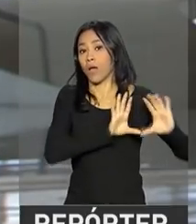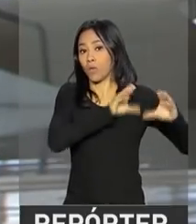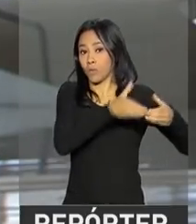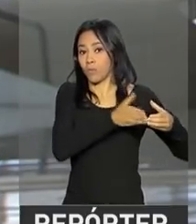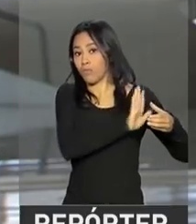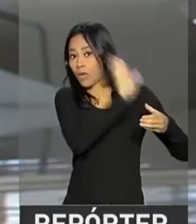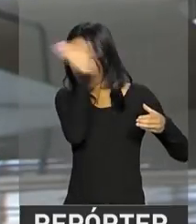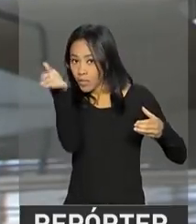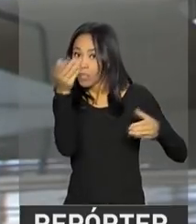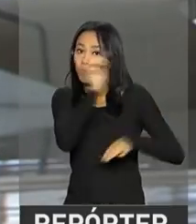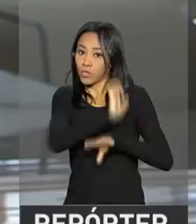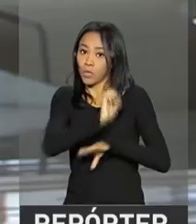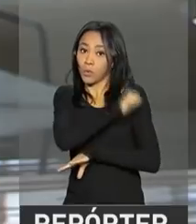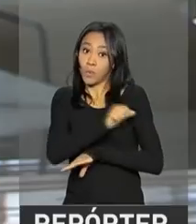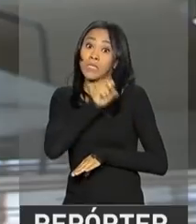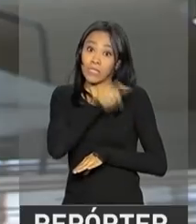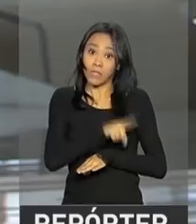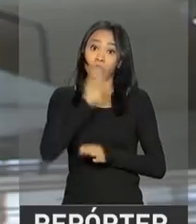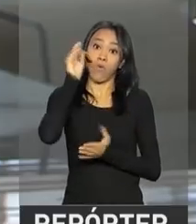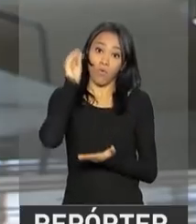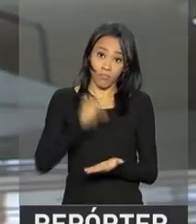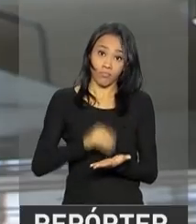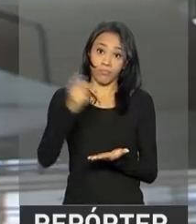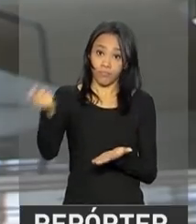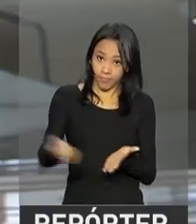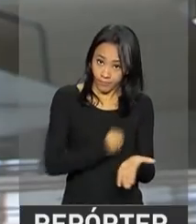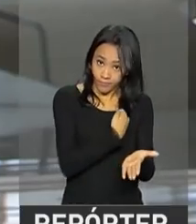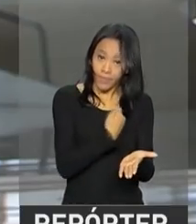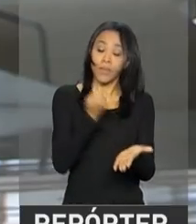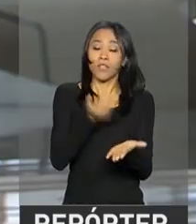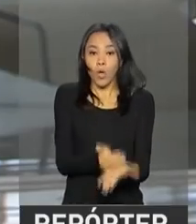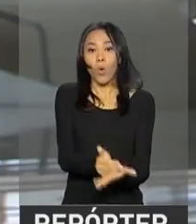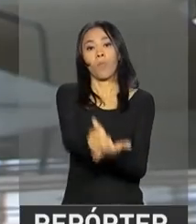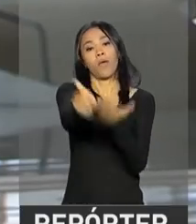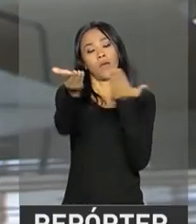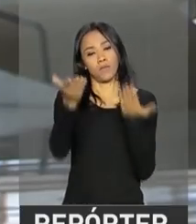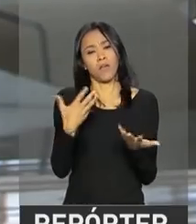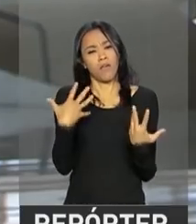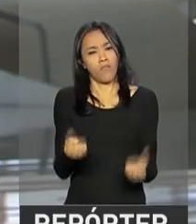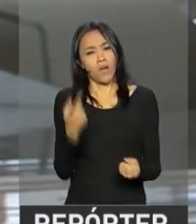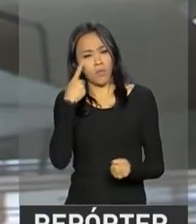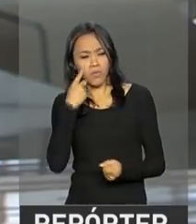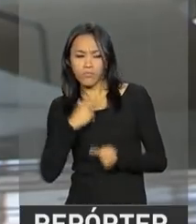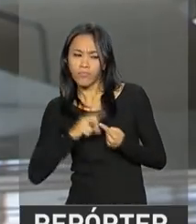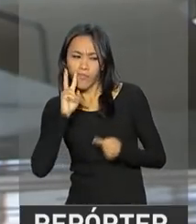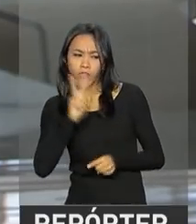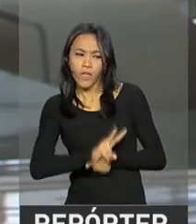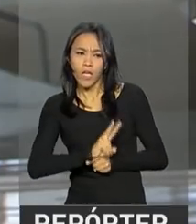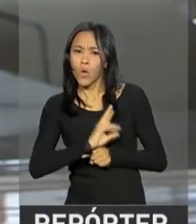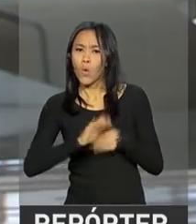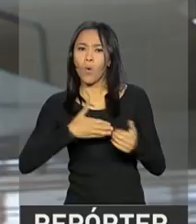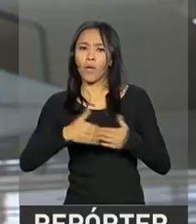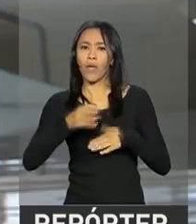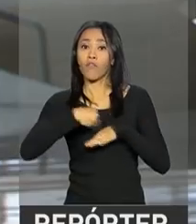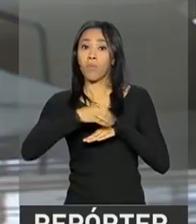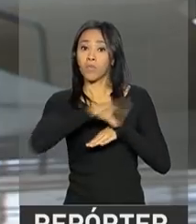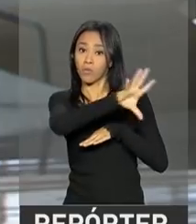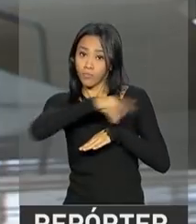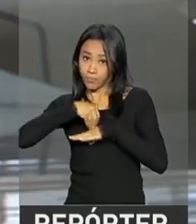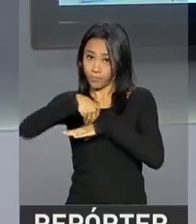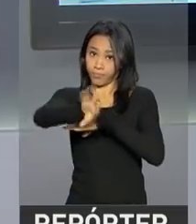for publicado, ele entra em vigor imediatamente. Nós vamos acompanhar e qualquer informação a gente retorna aqui,